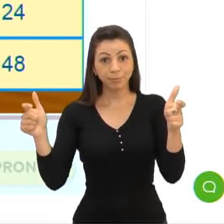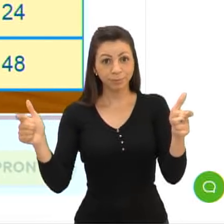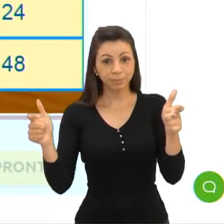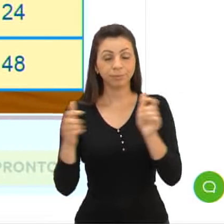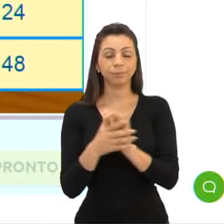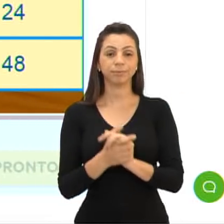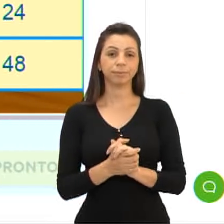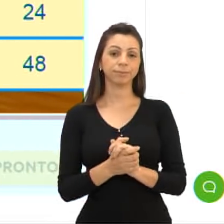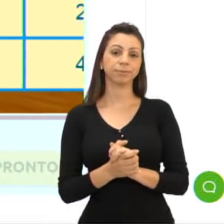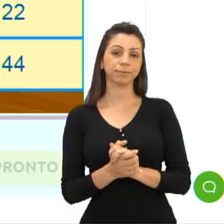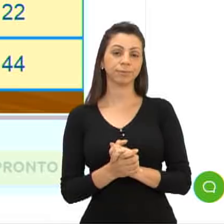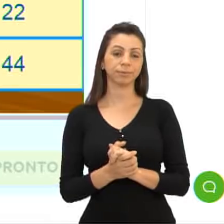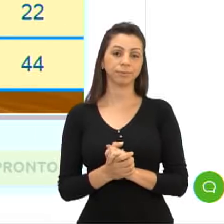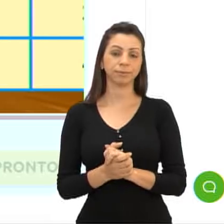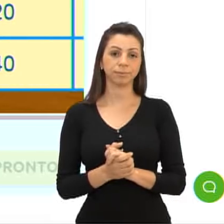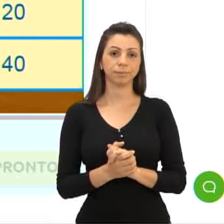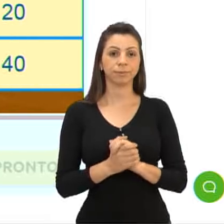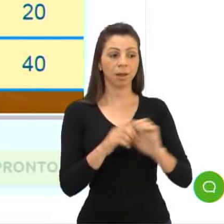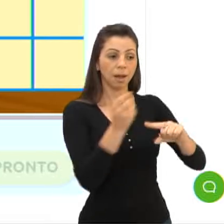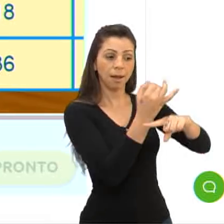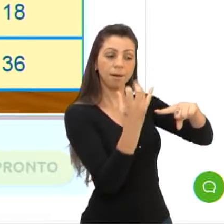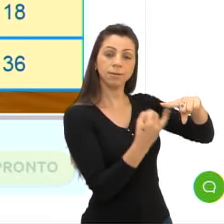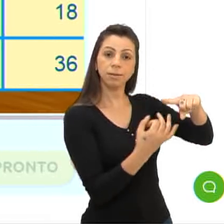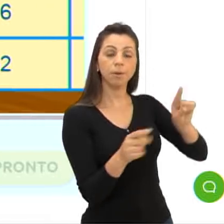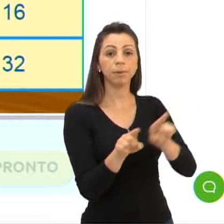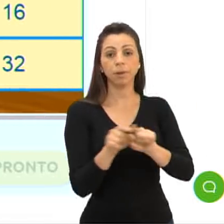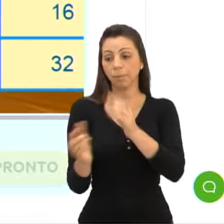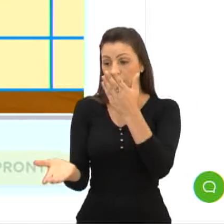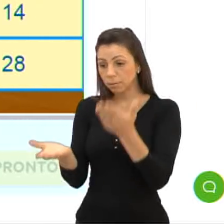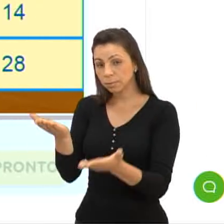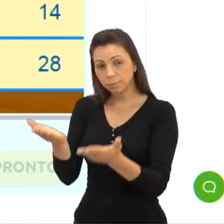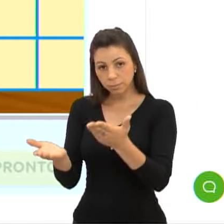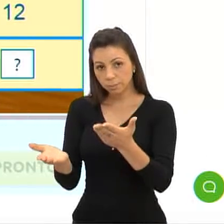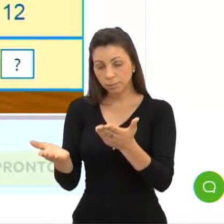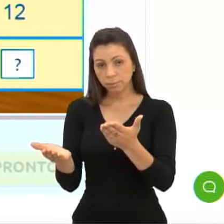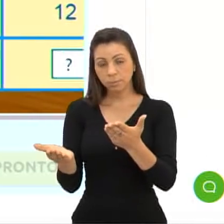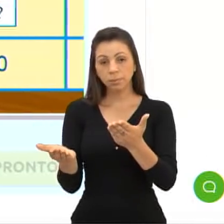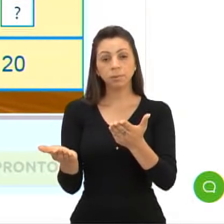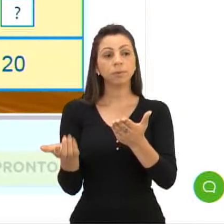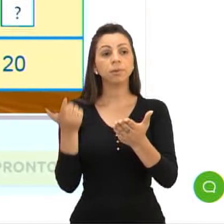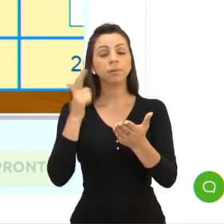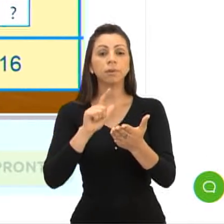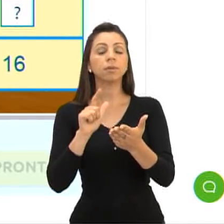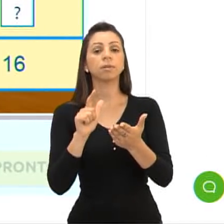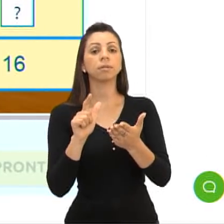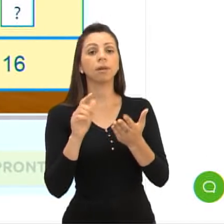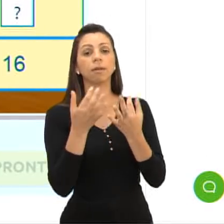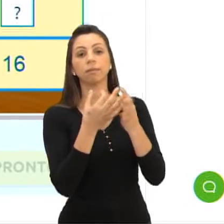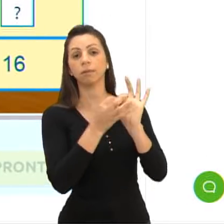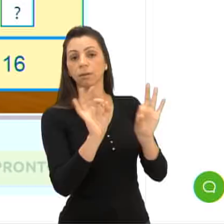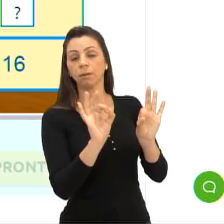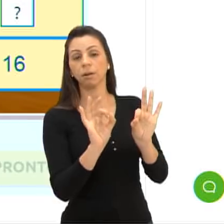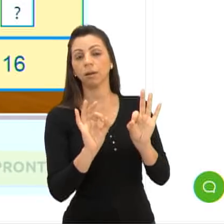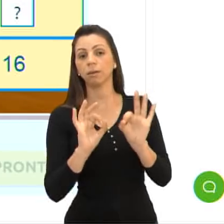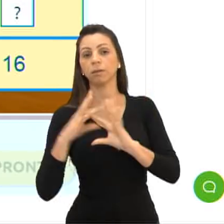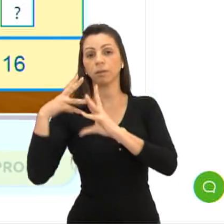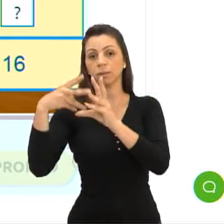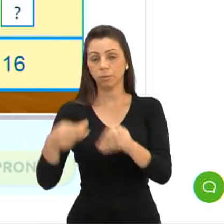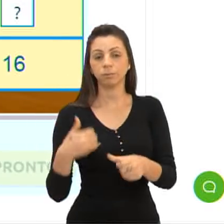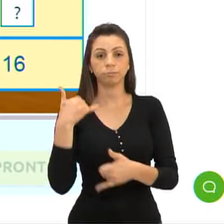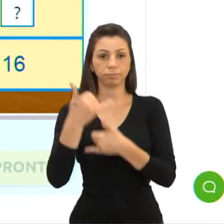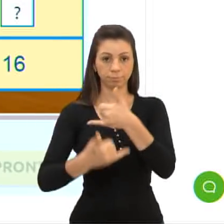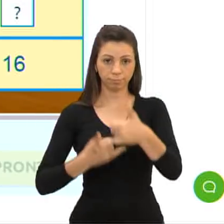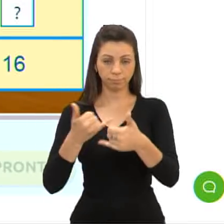sua razão e a sua comparação ali para que você possa ver se acertou todas as etapas do